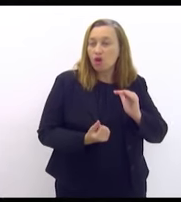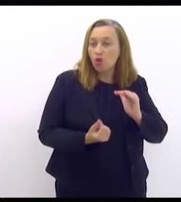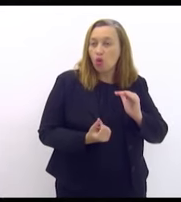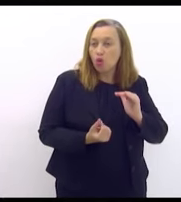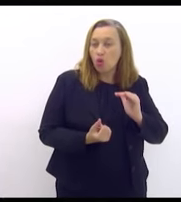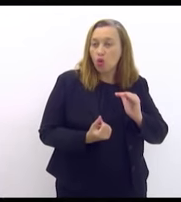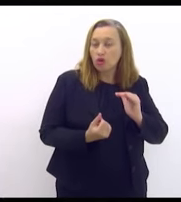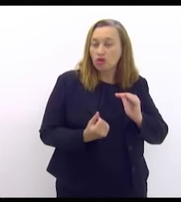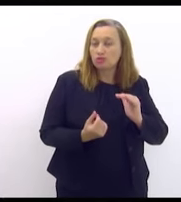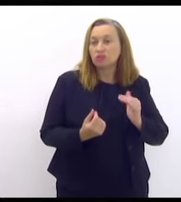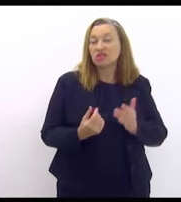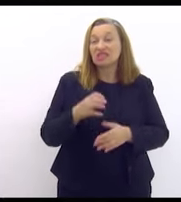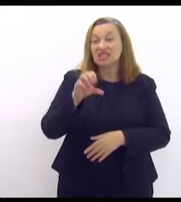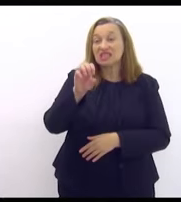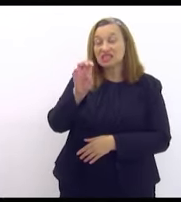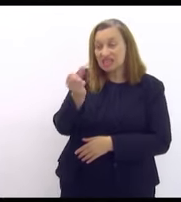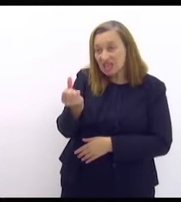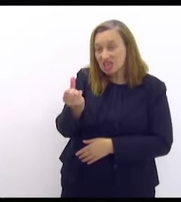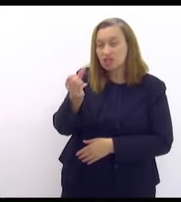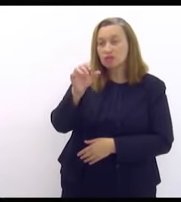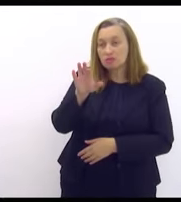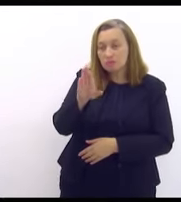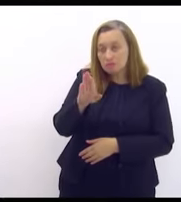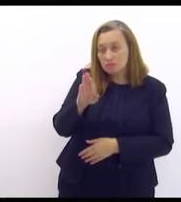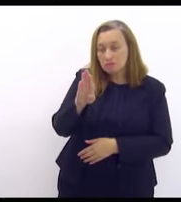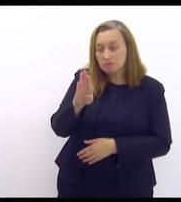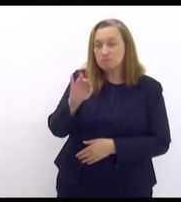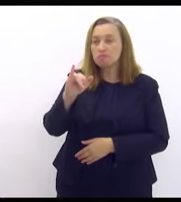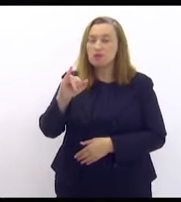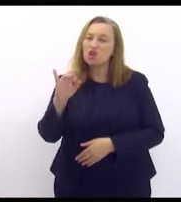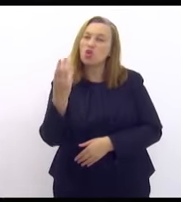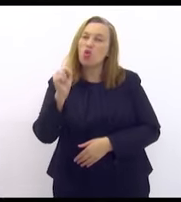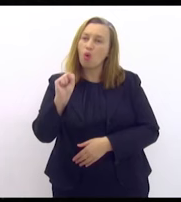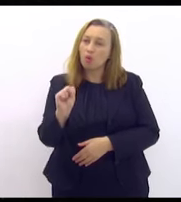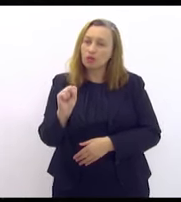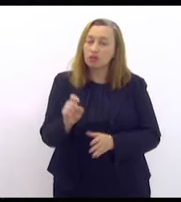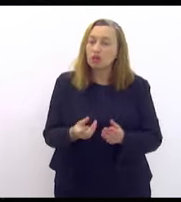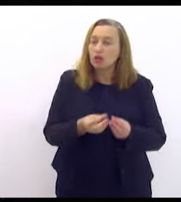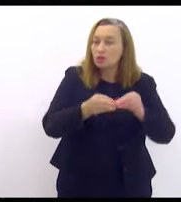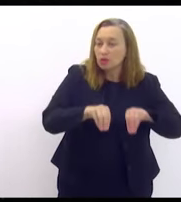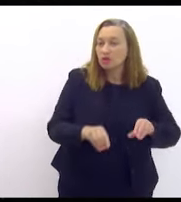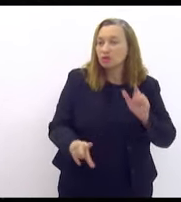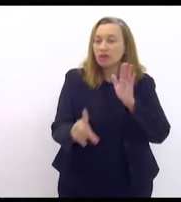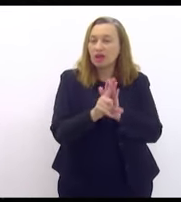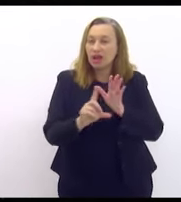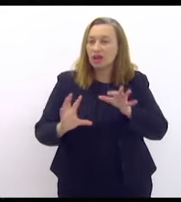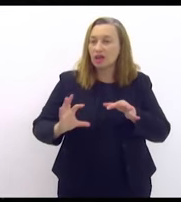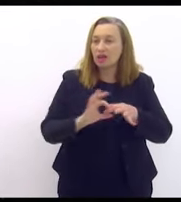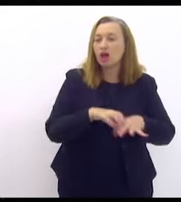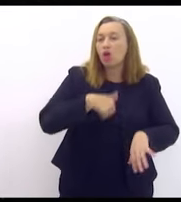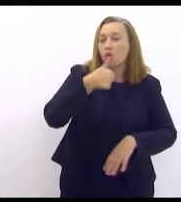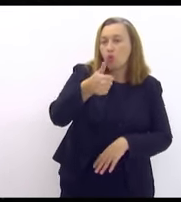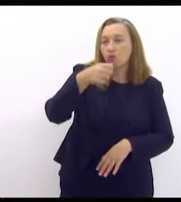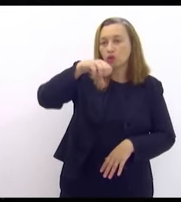se dê luz também ao prejuízo causado pela Lei Complementar